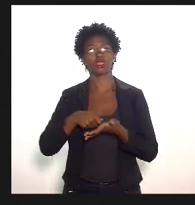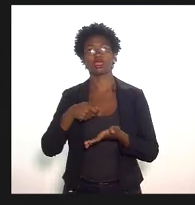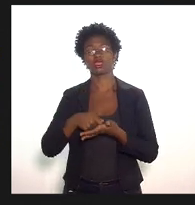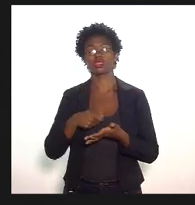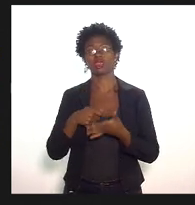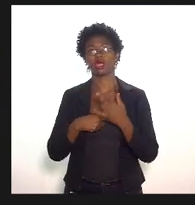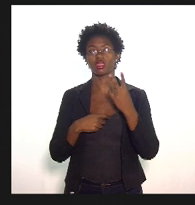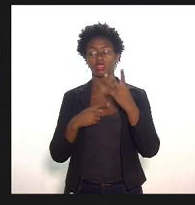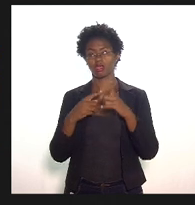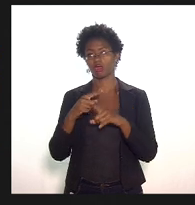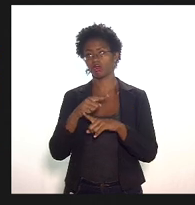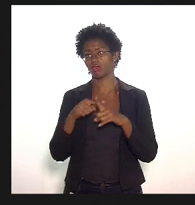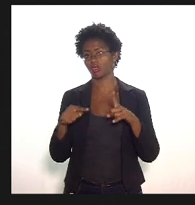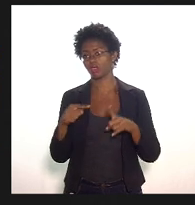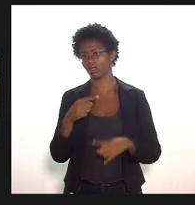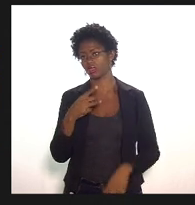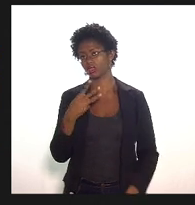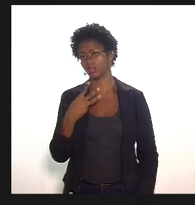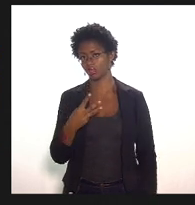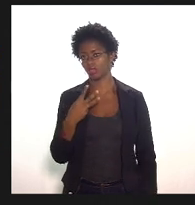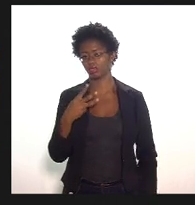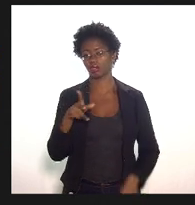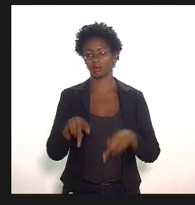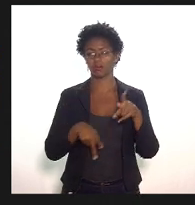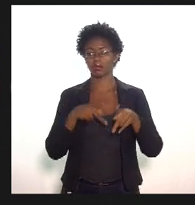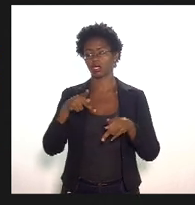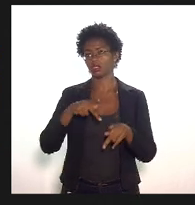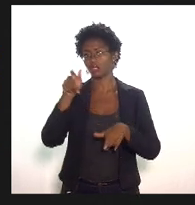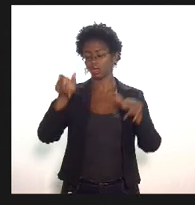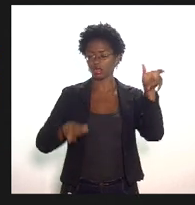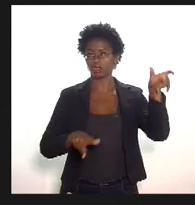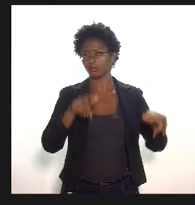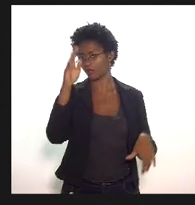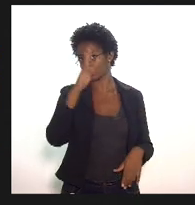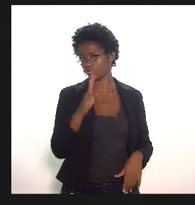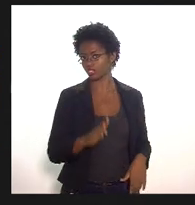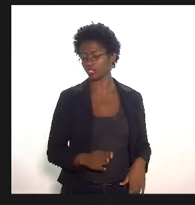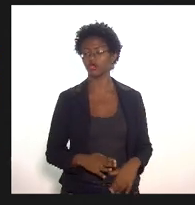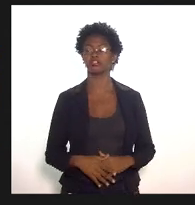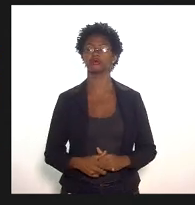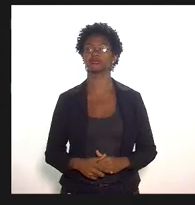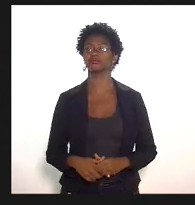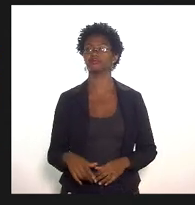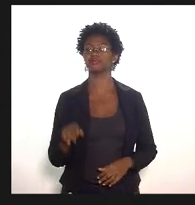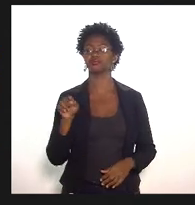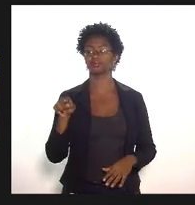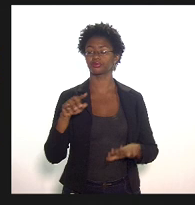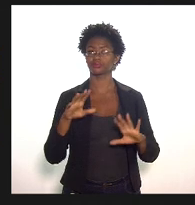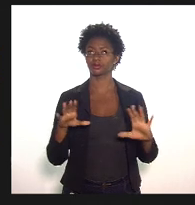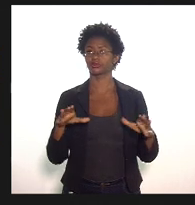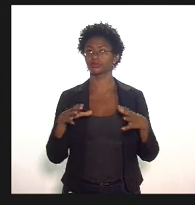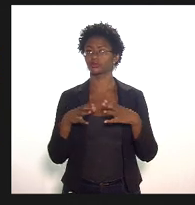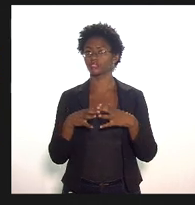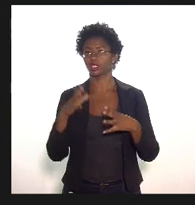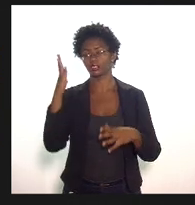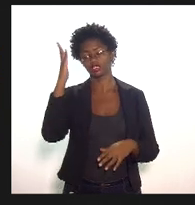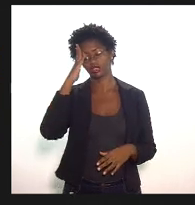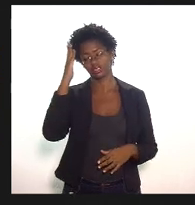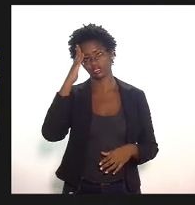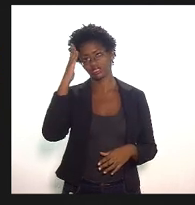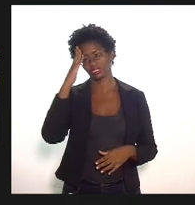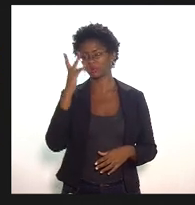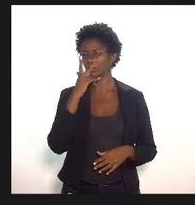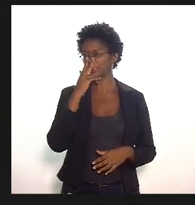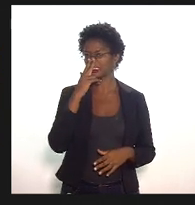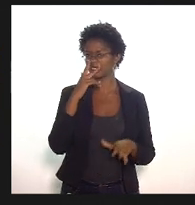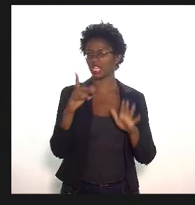2/3 da tripulação de brasileiros. Essa tripulação fica um pouco, a